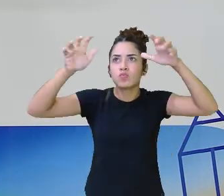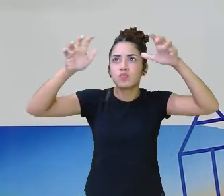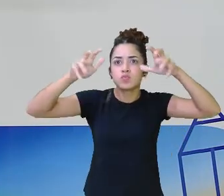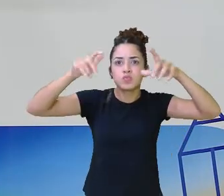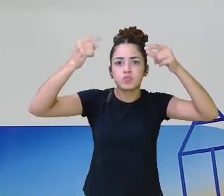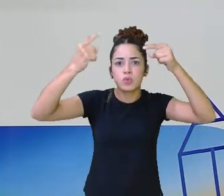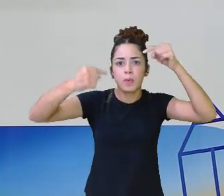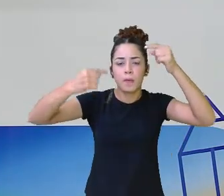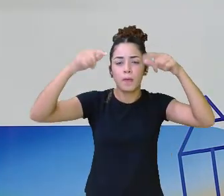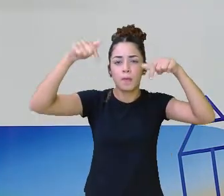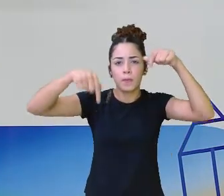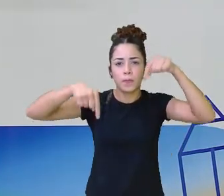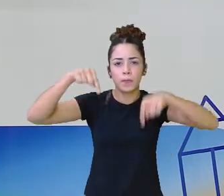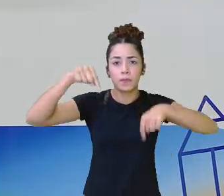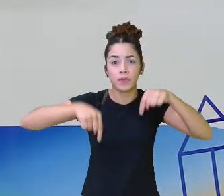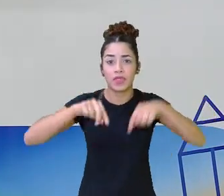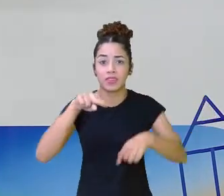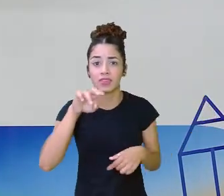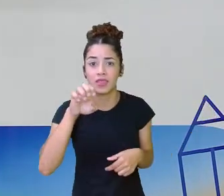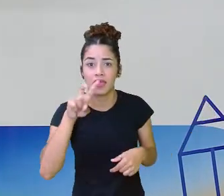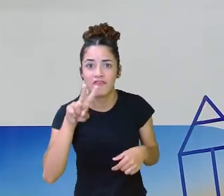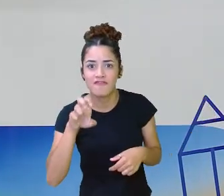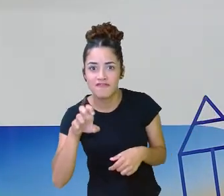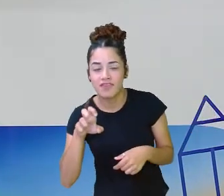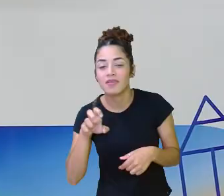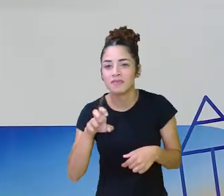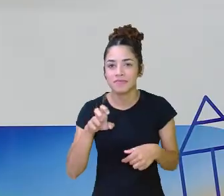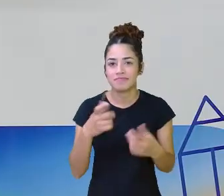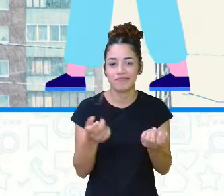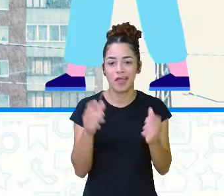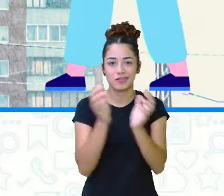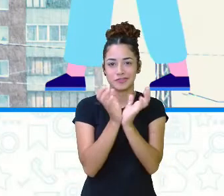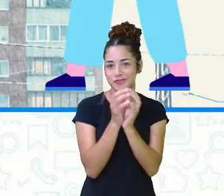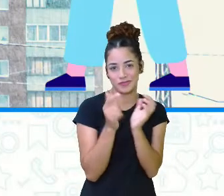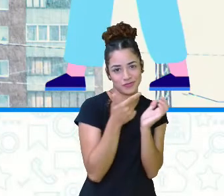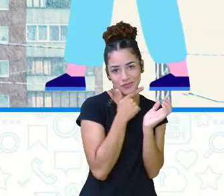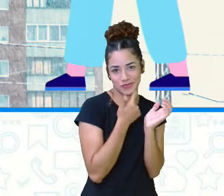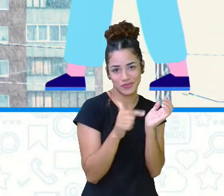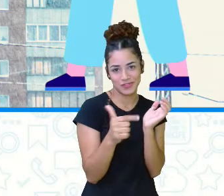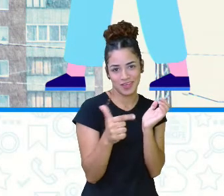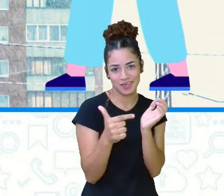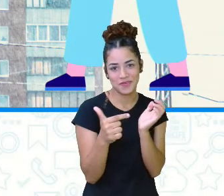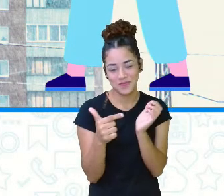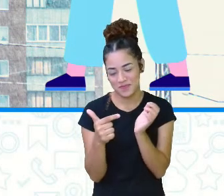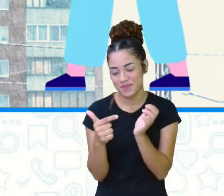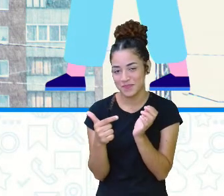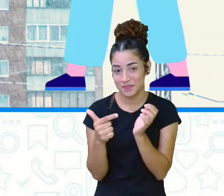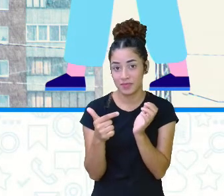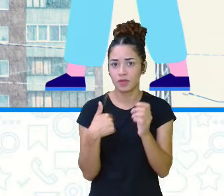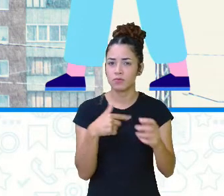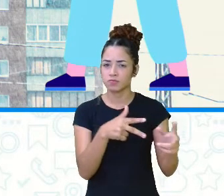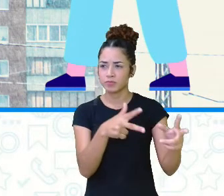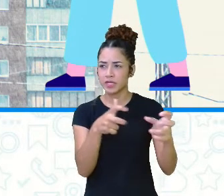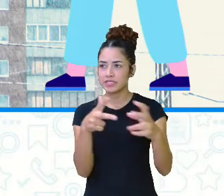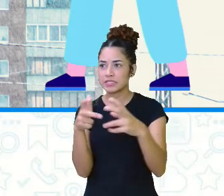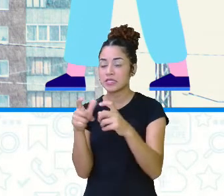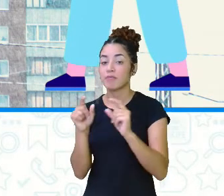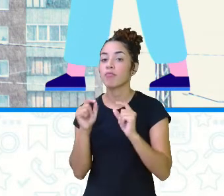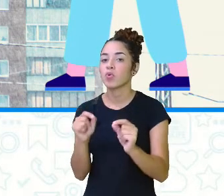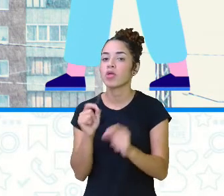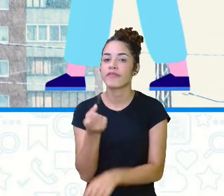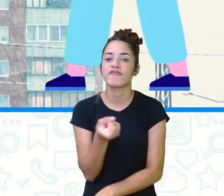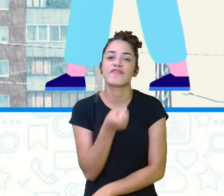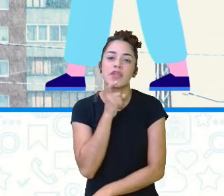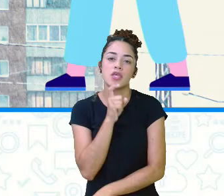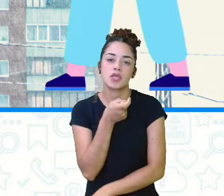não, infelizmente, não acontece aqui no Recife. Mas, observando aqui essa imagem, a gente percebe que esse local está